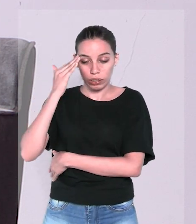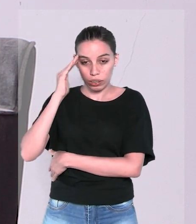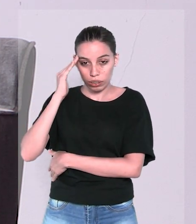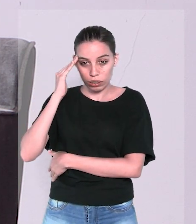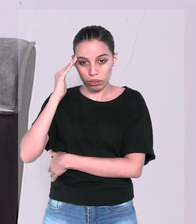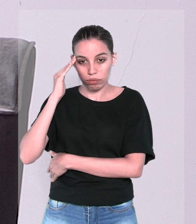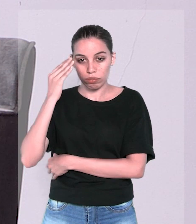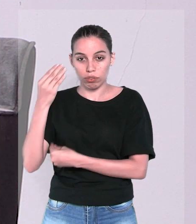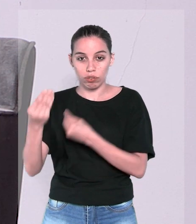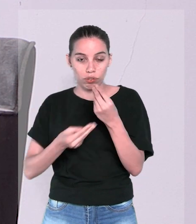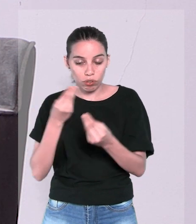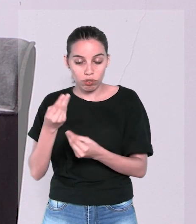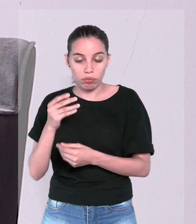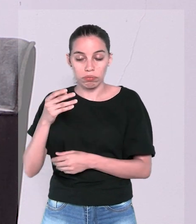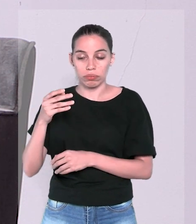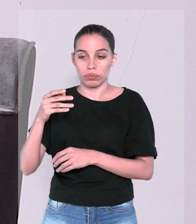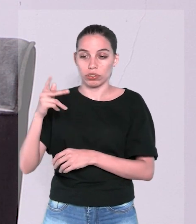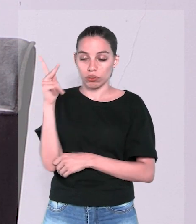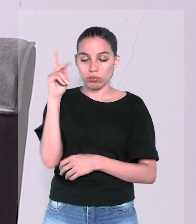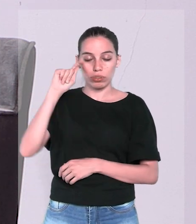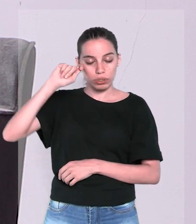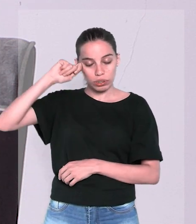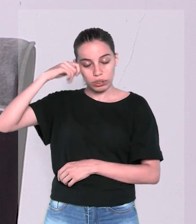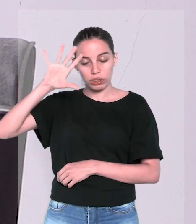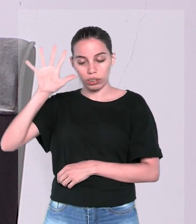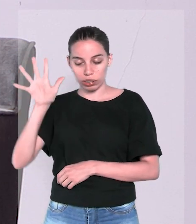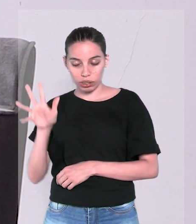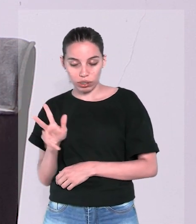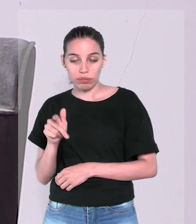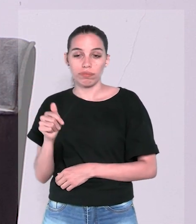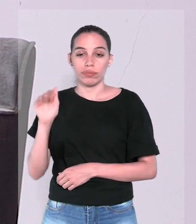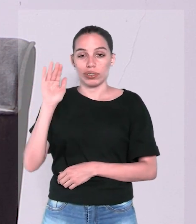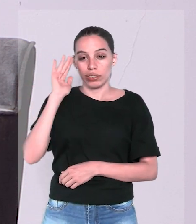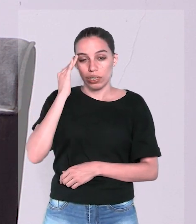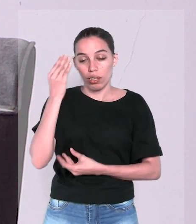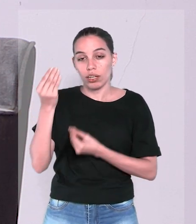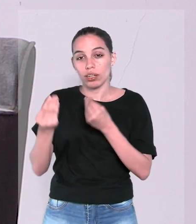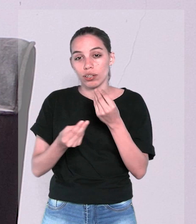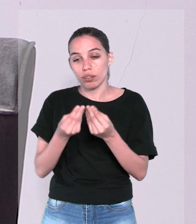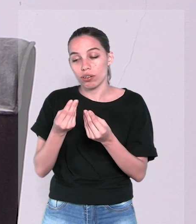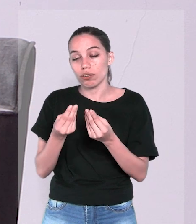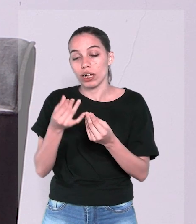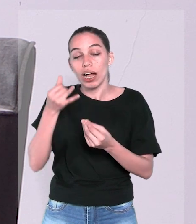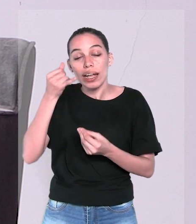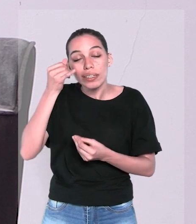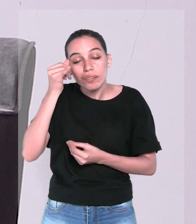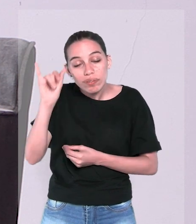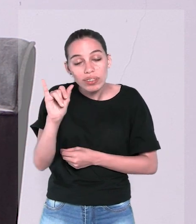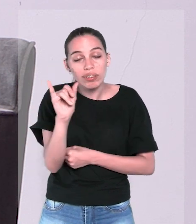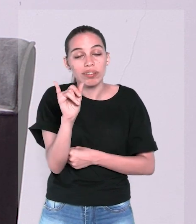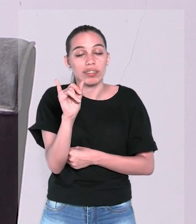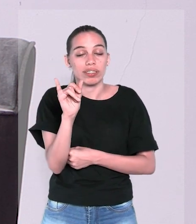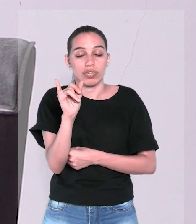da África dentro da gente, nós teríamos uma espécie de educação antirracista muito mais forte. E